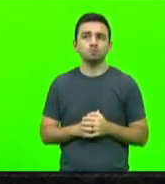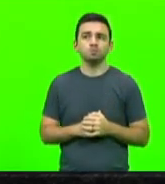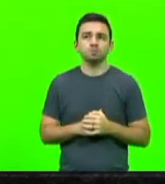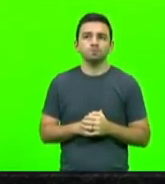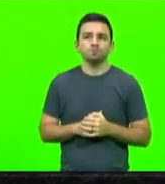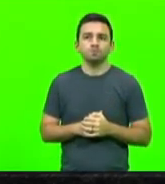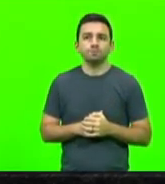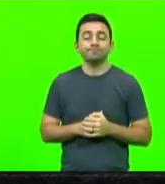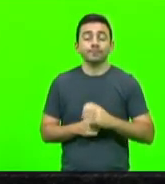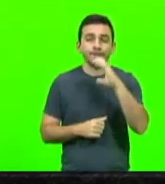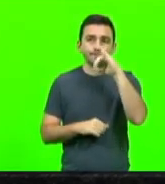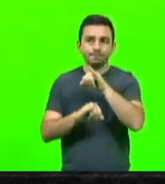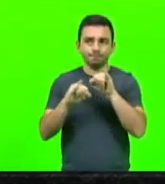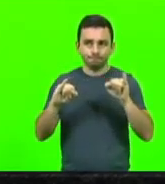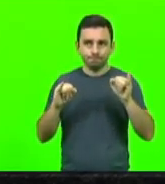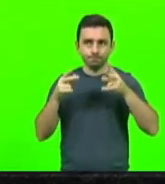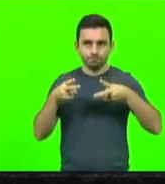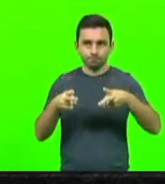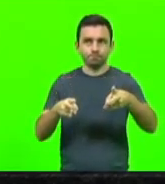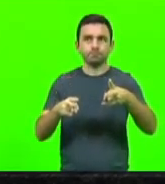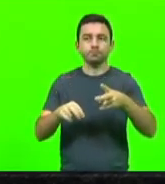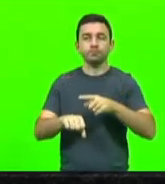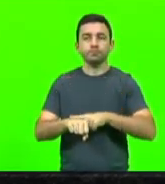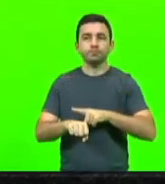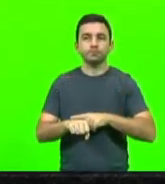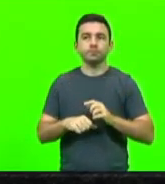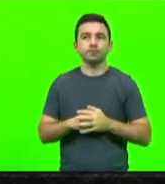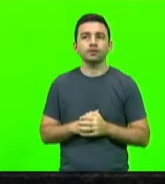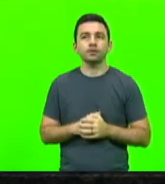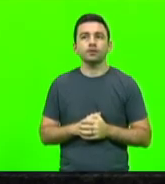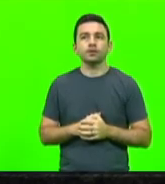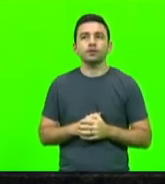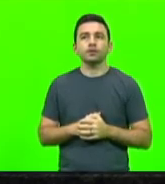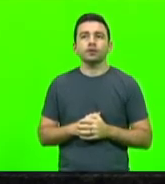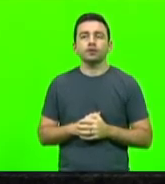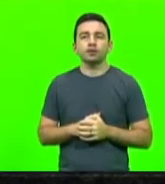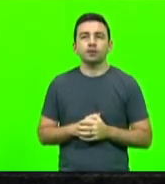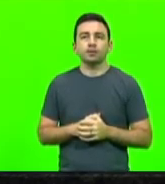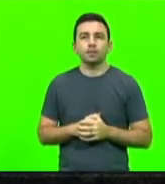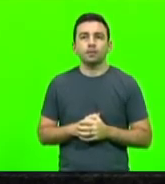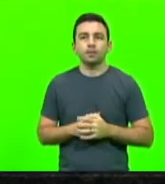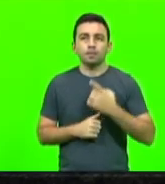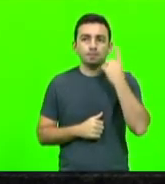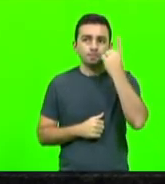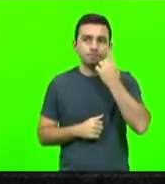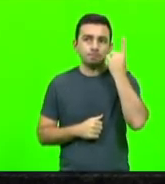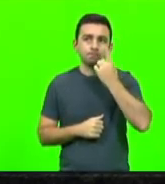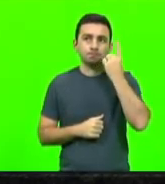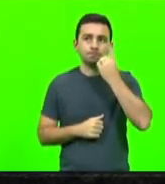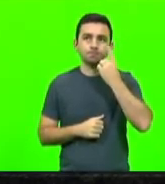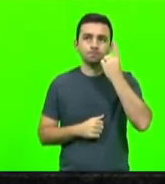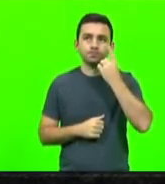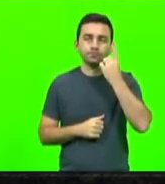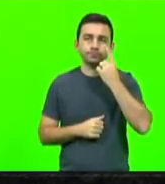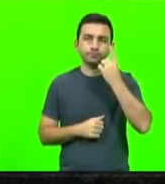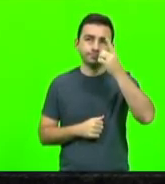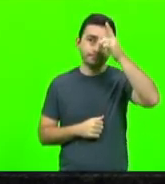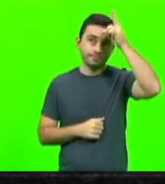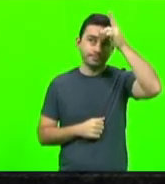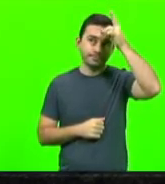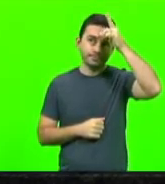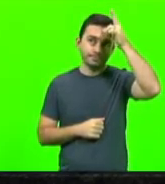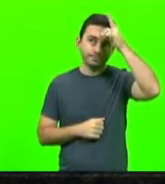em breves comunicações, com a palavra o excelentíssimo deputado Sargento Lima,